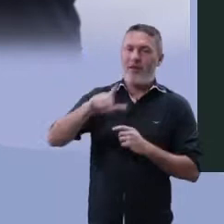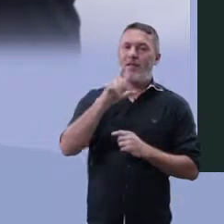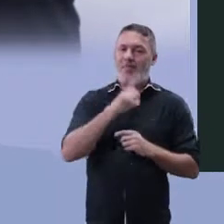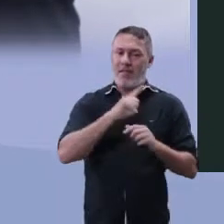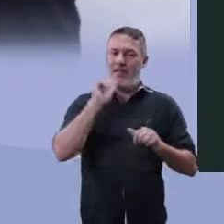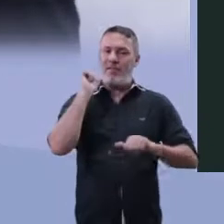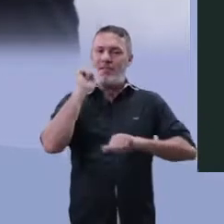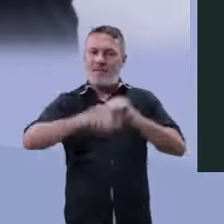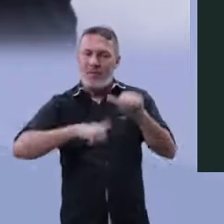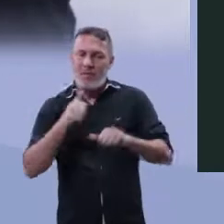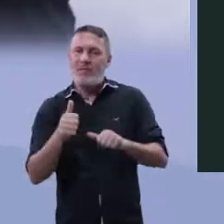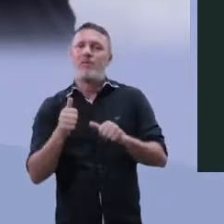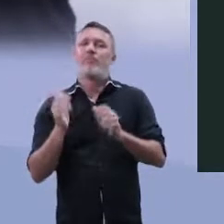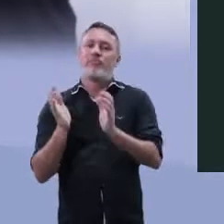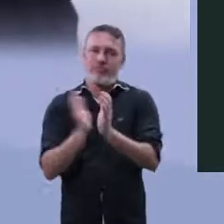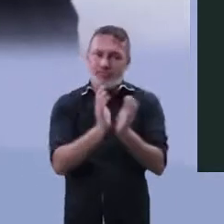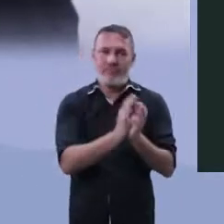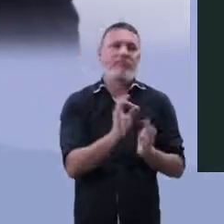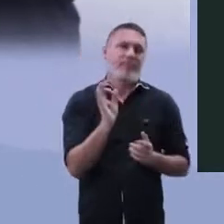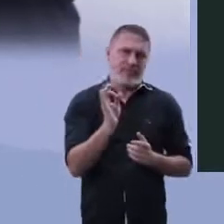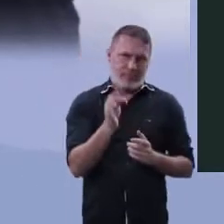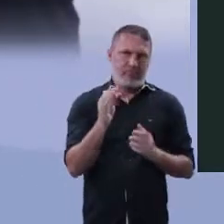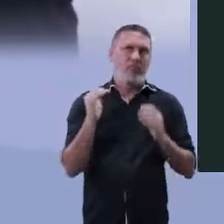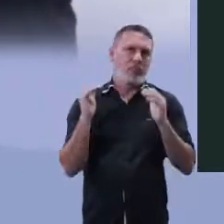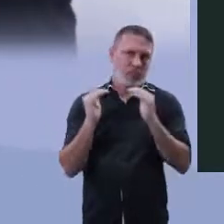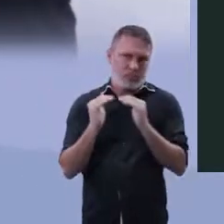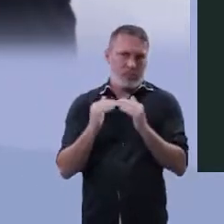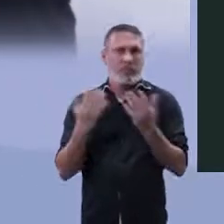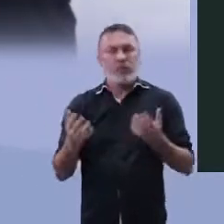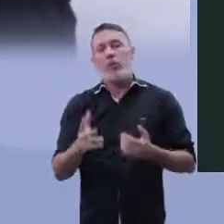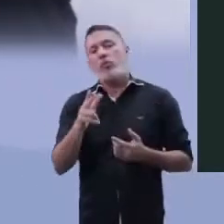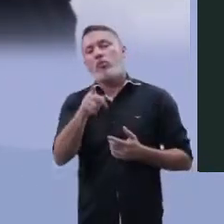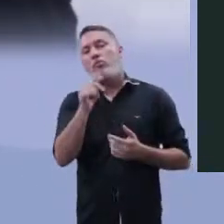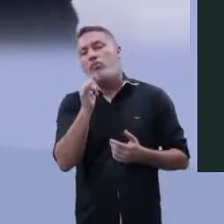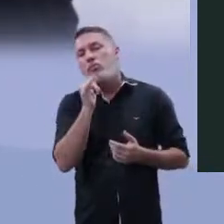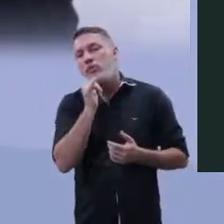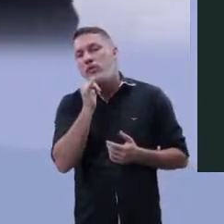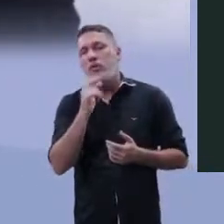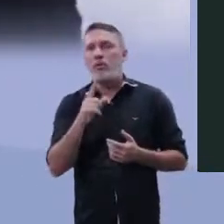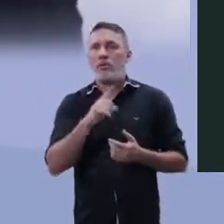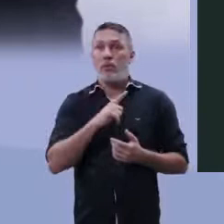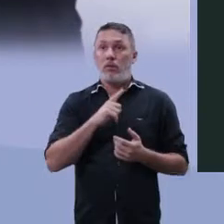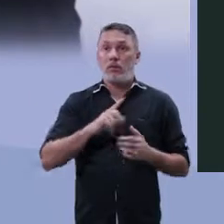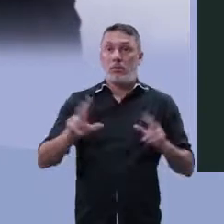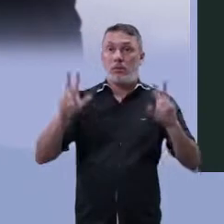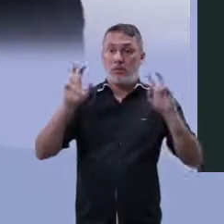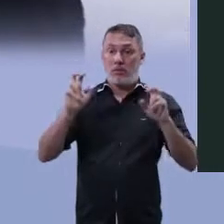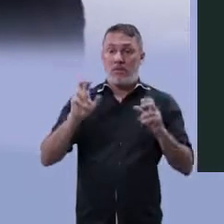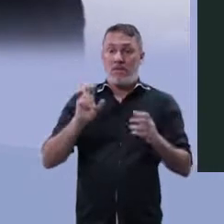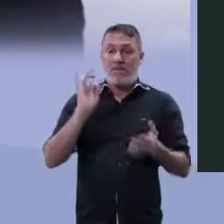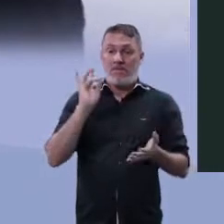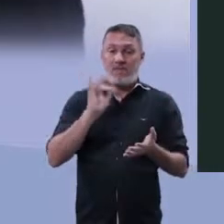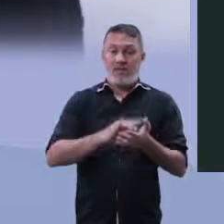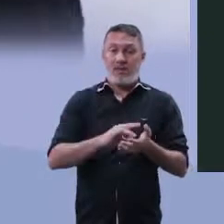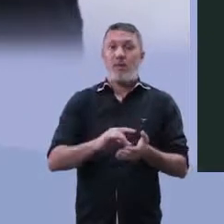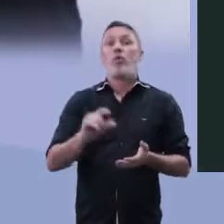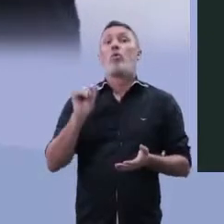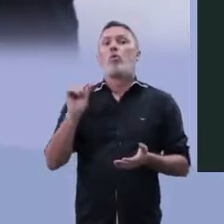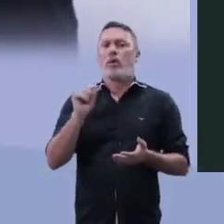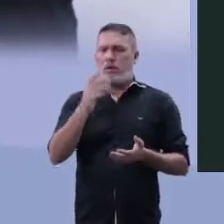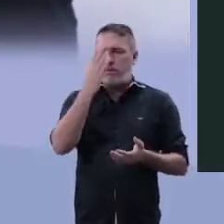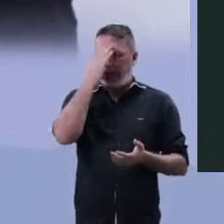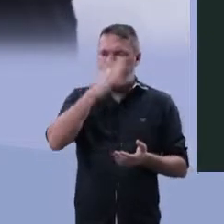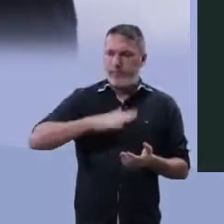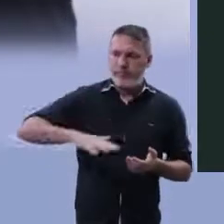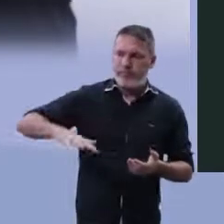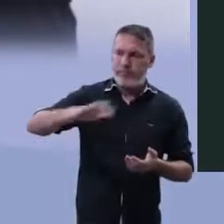pensar o seguinte, tá, a sociedade passa por transformações e, consequentemente, as relações sociais também passam por transformações. Então,